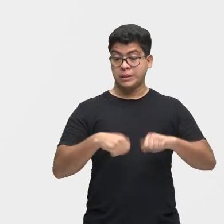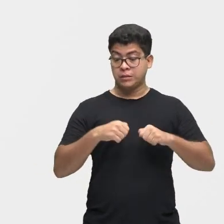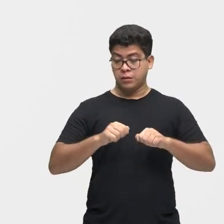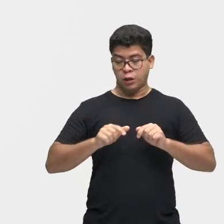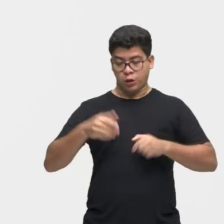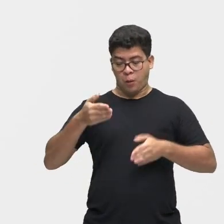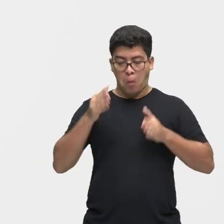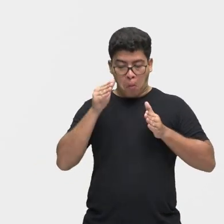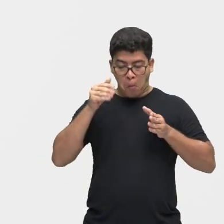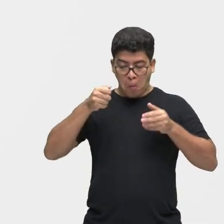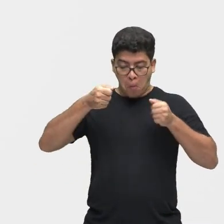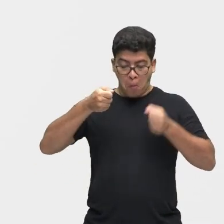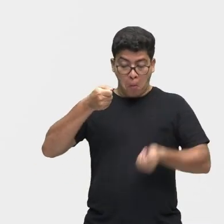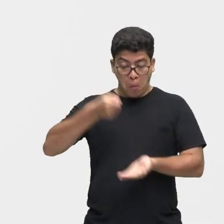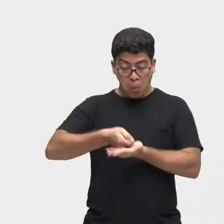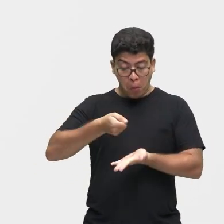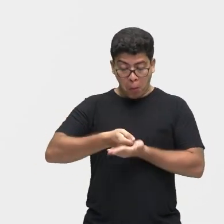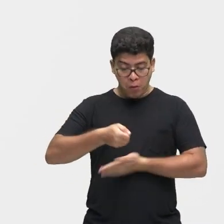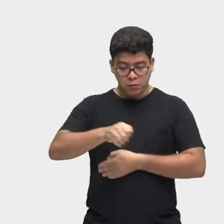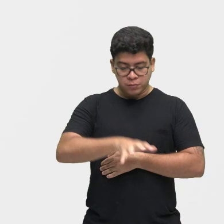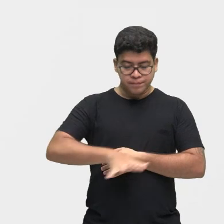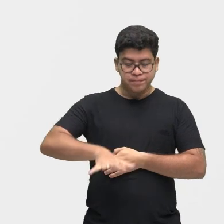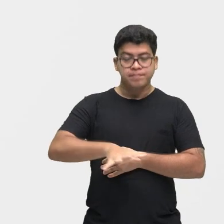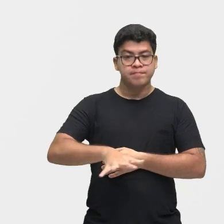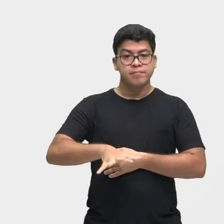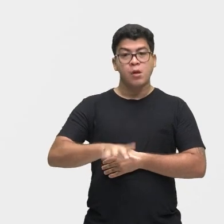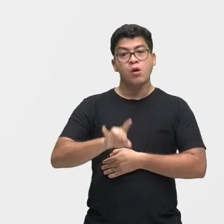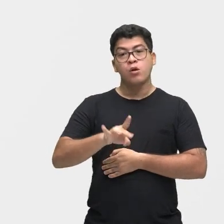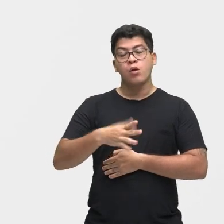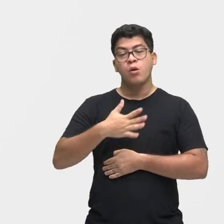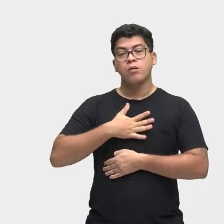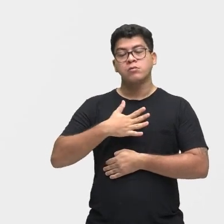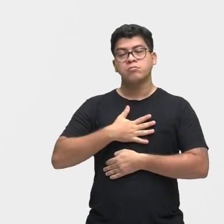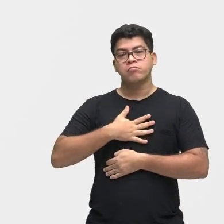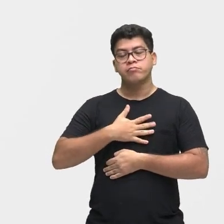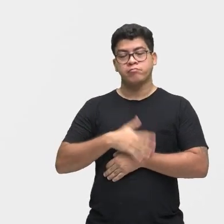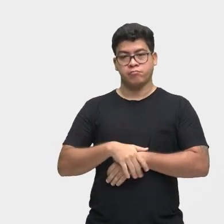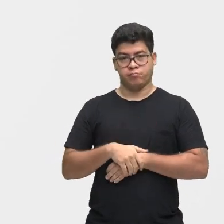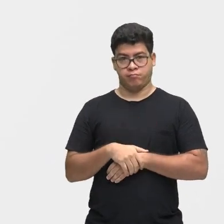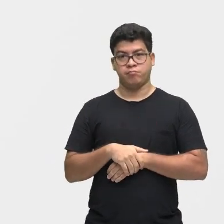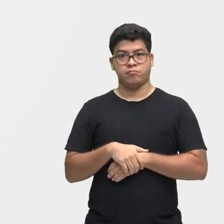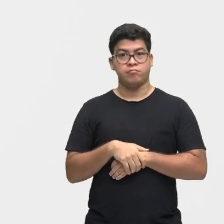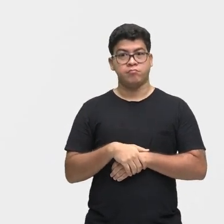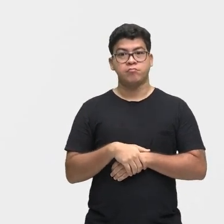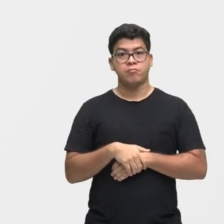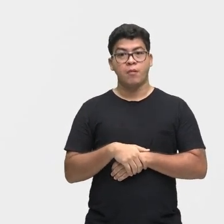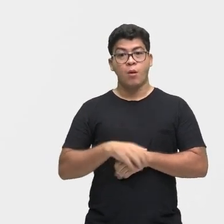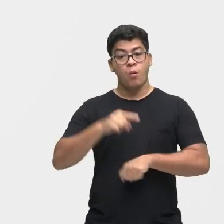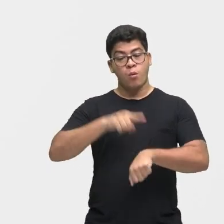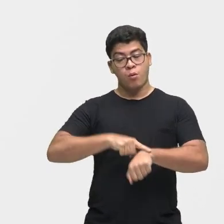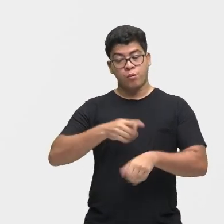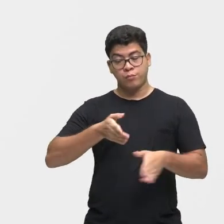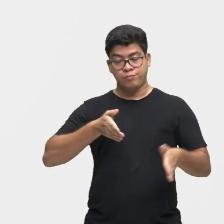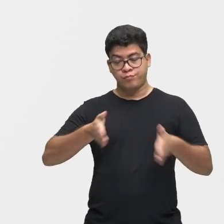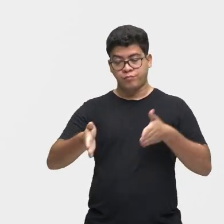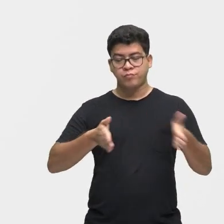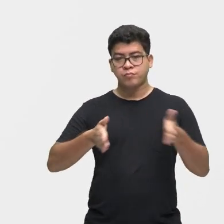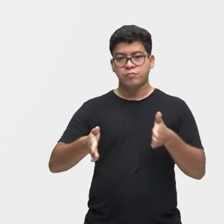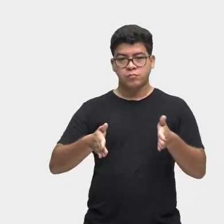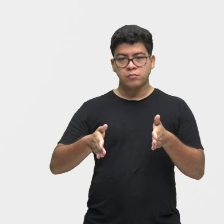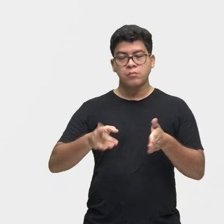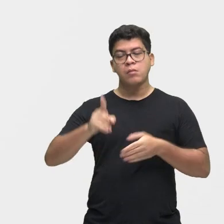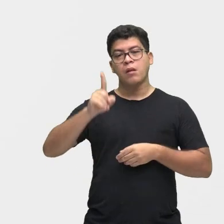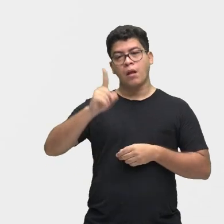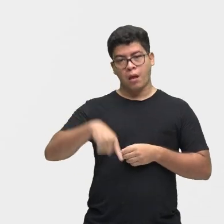que durante o período colonial, ou seja, durante aquele período, as metrópoles eram os que